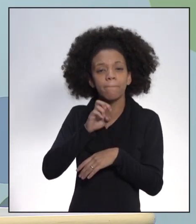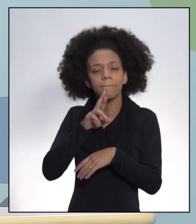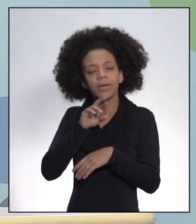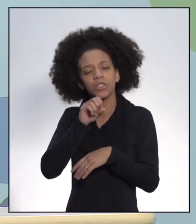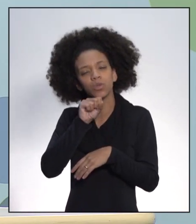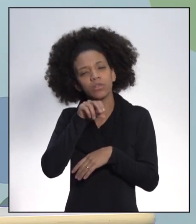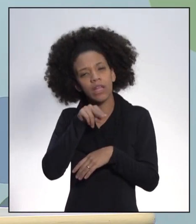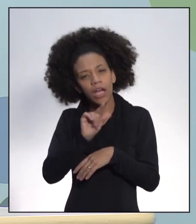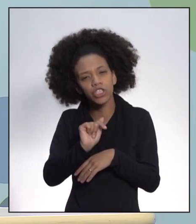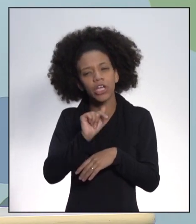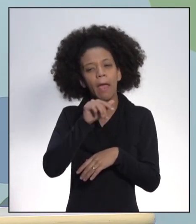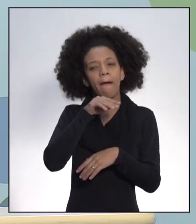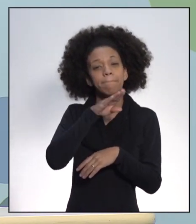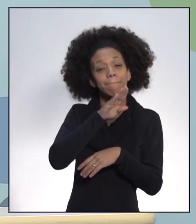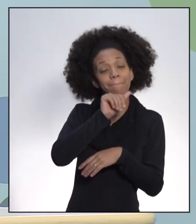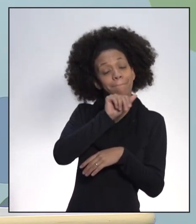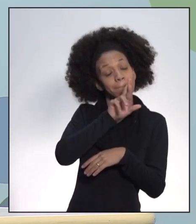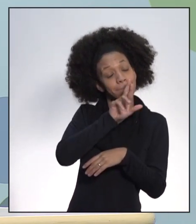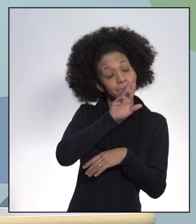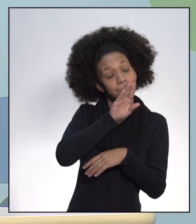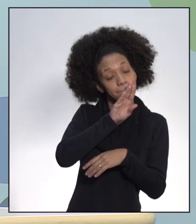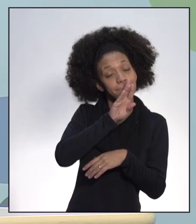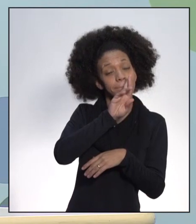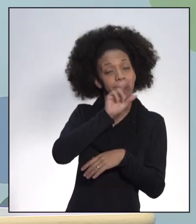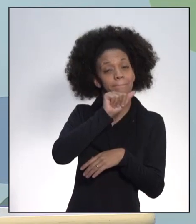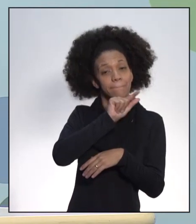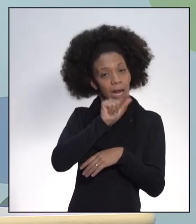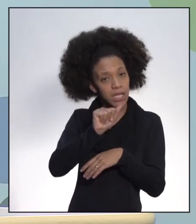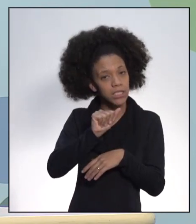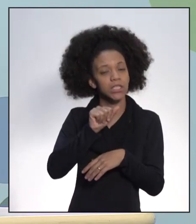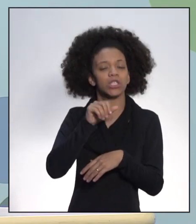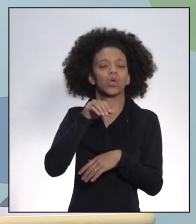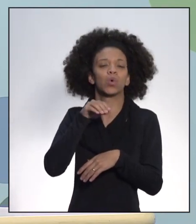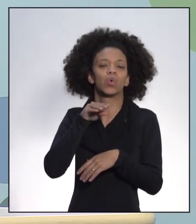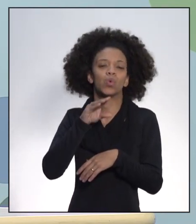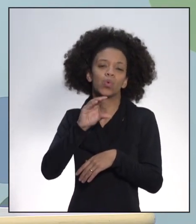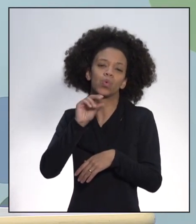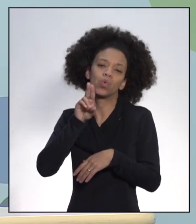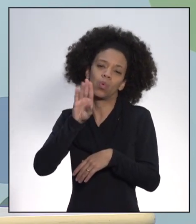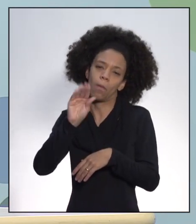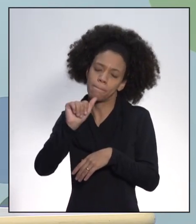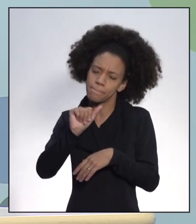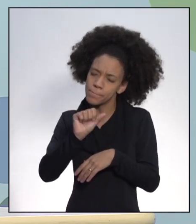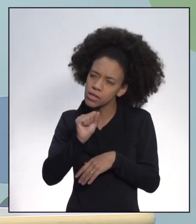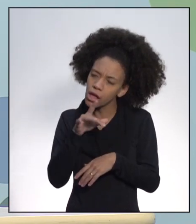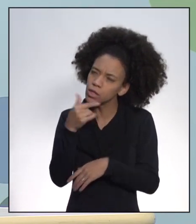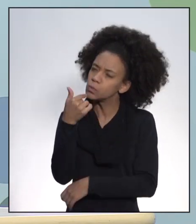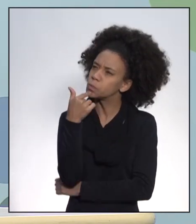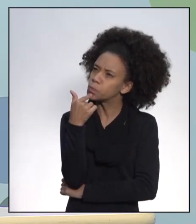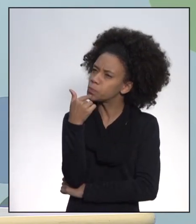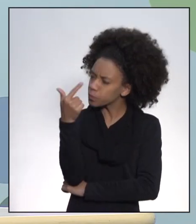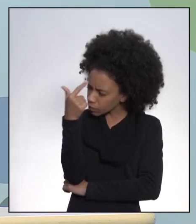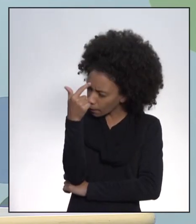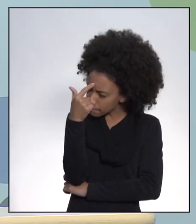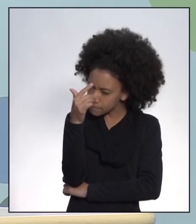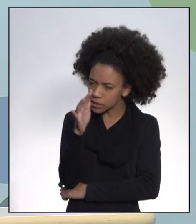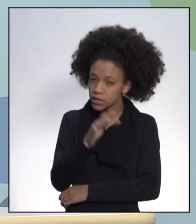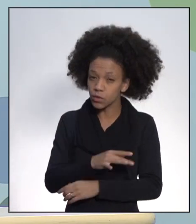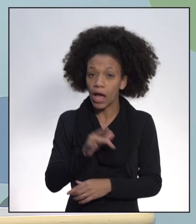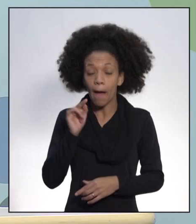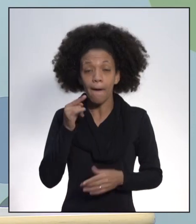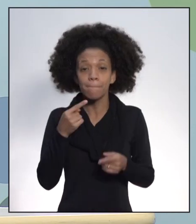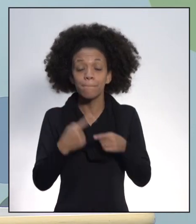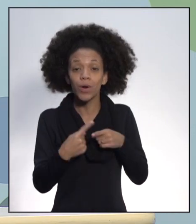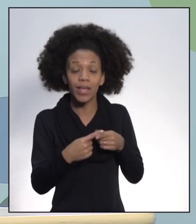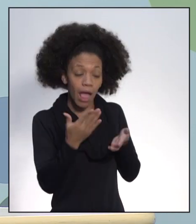né? De Memórias Memórias Póstumas de Brás Póstumas. Cubas, né? Tá, e eu estava me atentando ao início do livro, que ele é o próprio